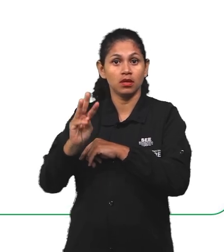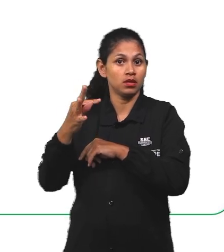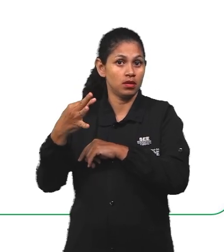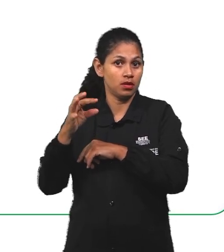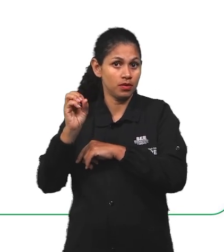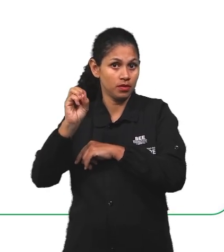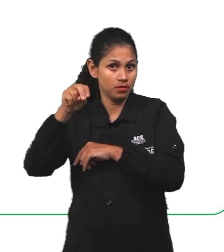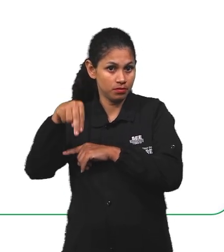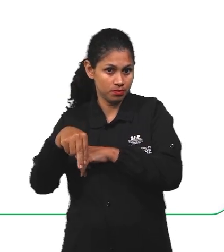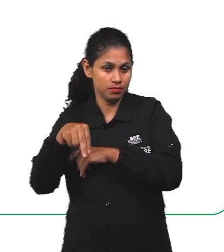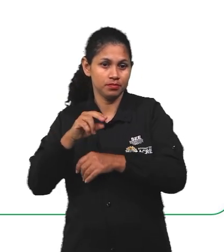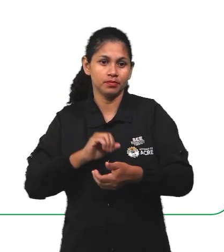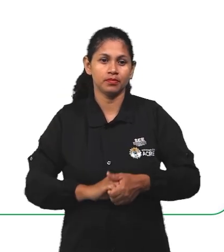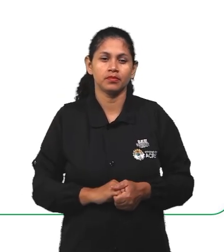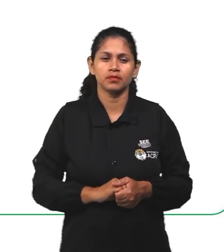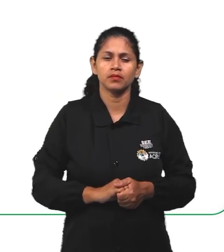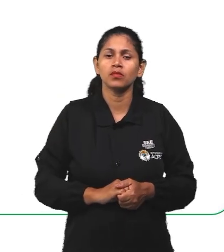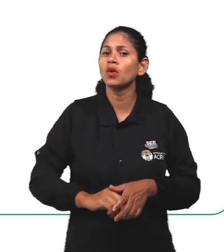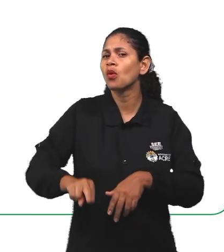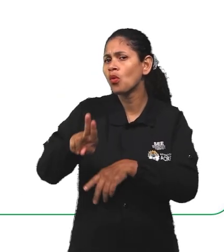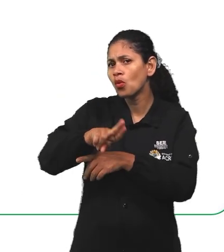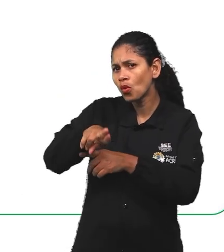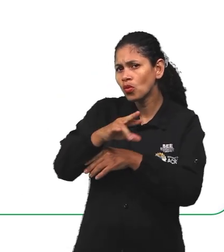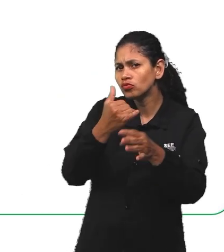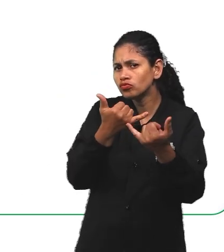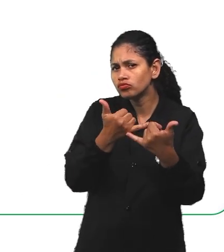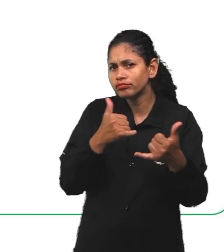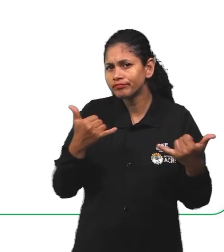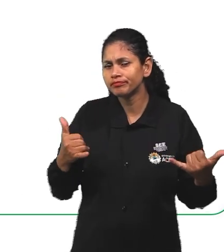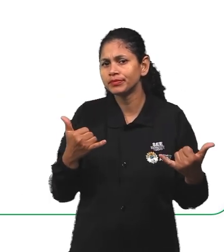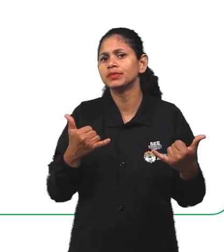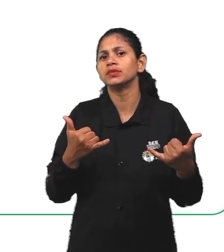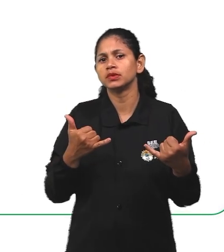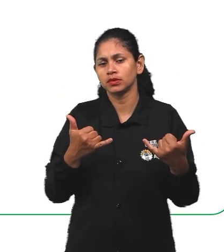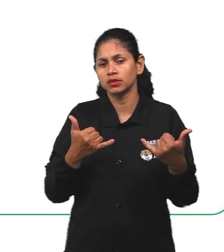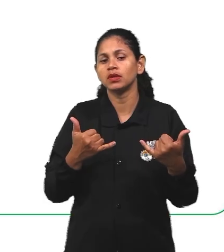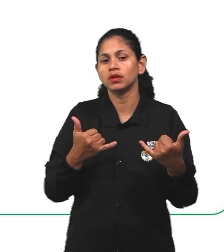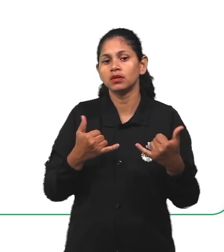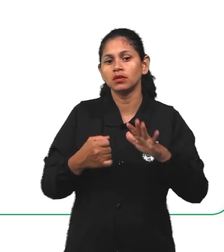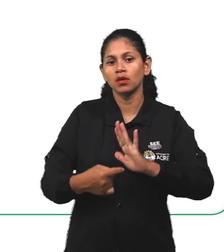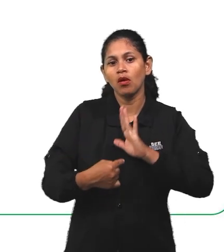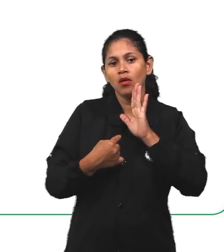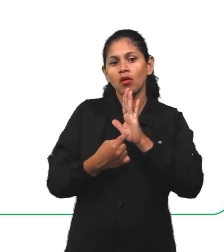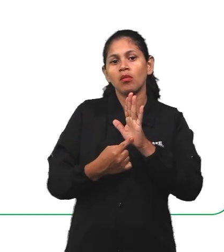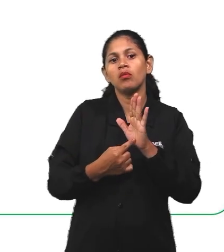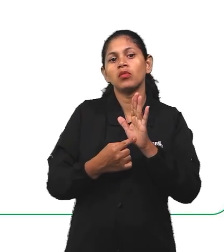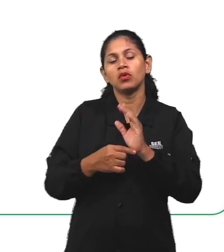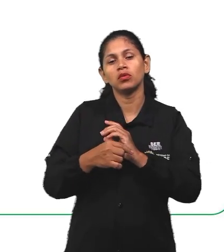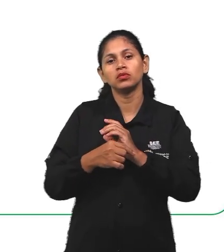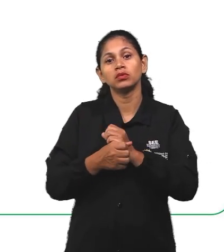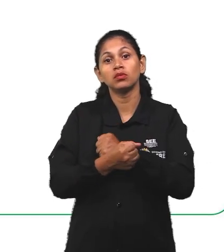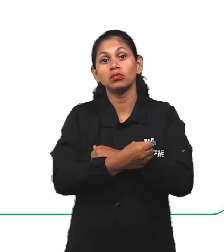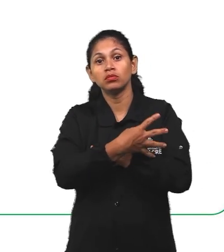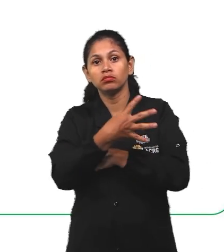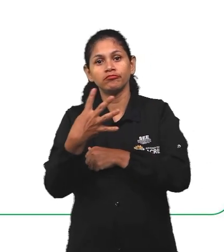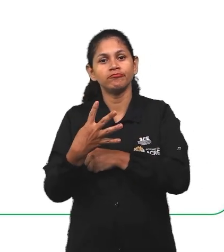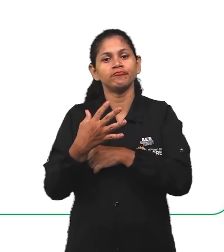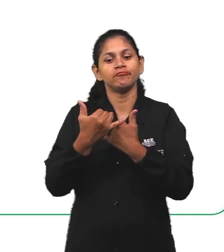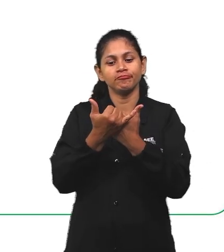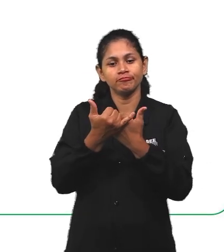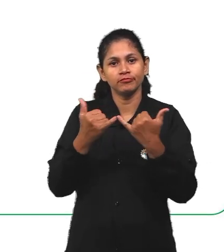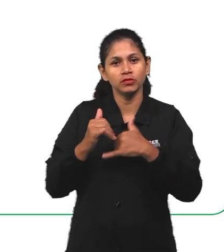energia elétrica. Mede a quantidade total de energia utilizada por um aparelho de acordo com a